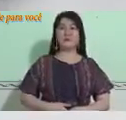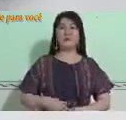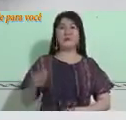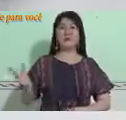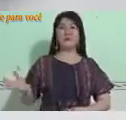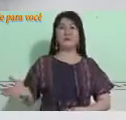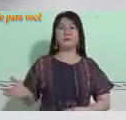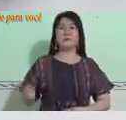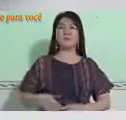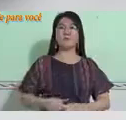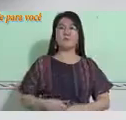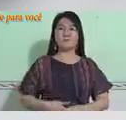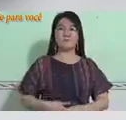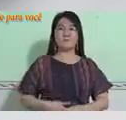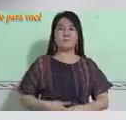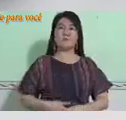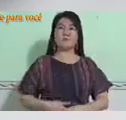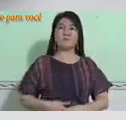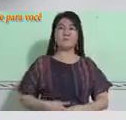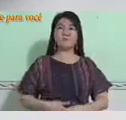ou outras alterações do movimento,